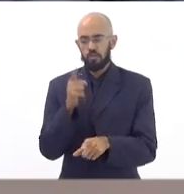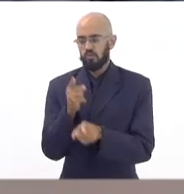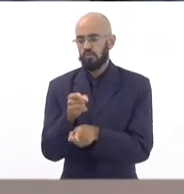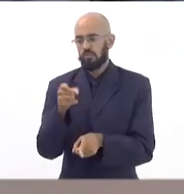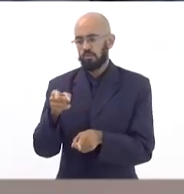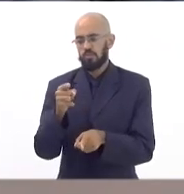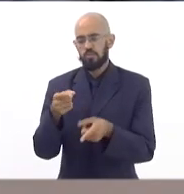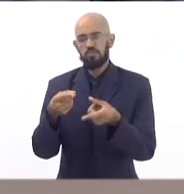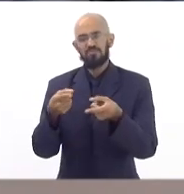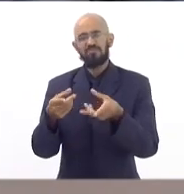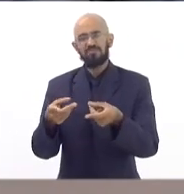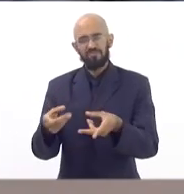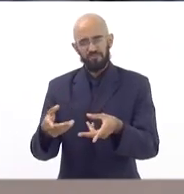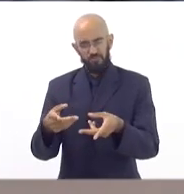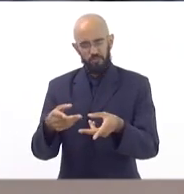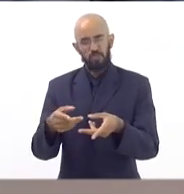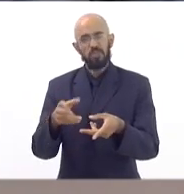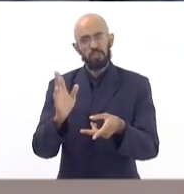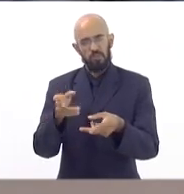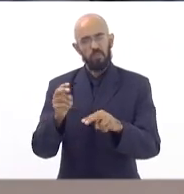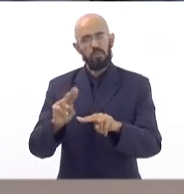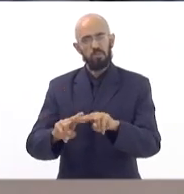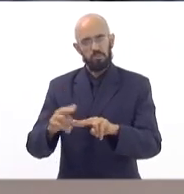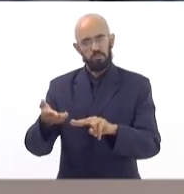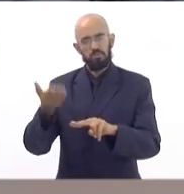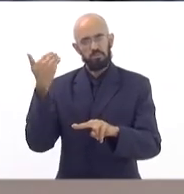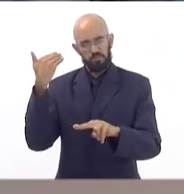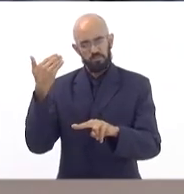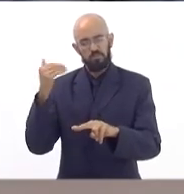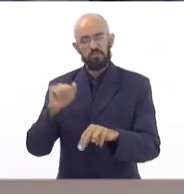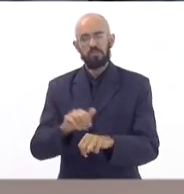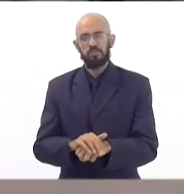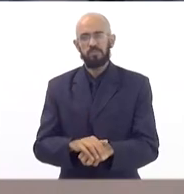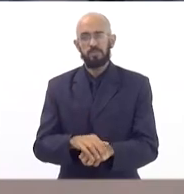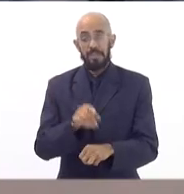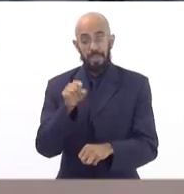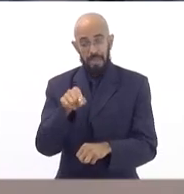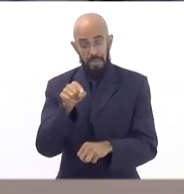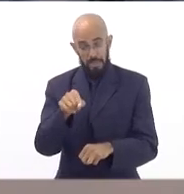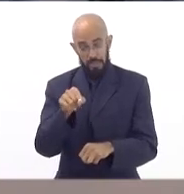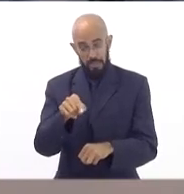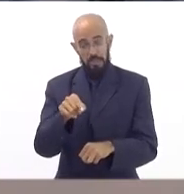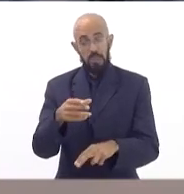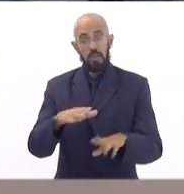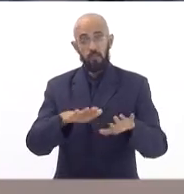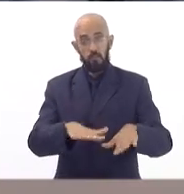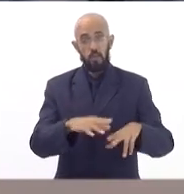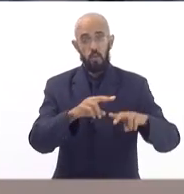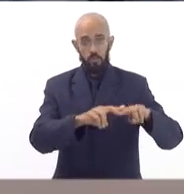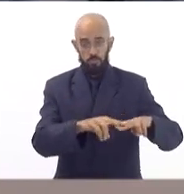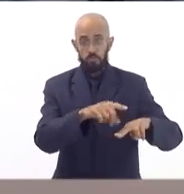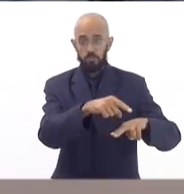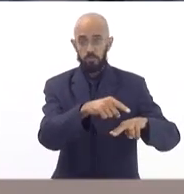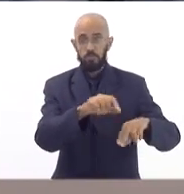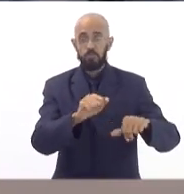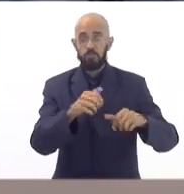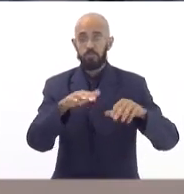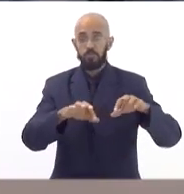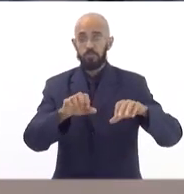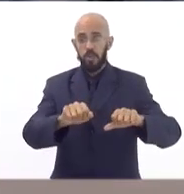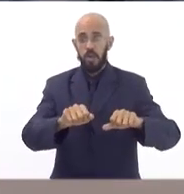havia sido preso anteriormente pela receptação qualificada neste caso concreto ele acabou ficando preso na audiência de Custódia